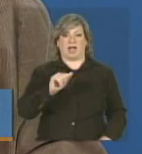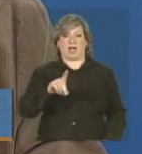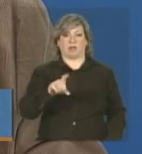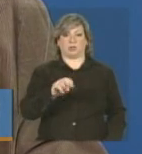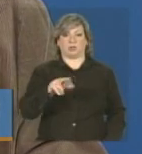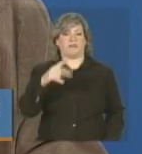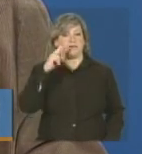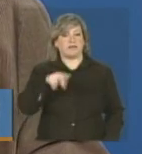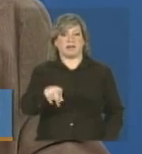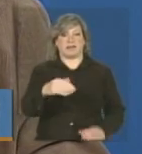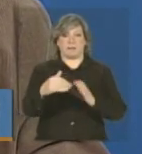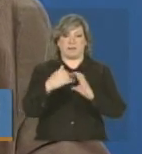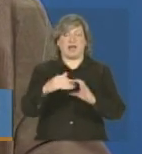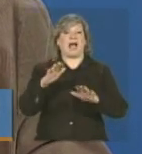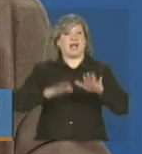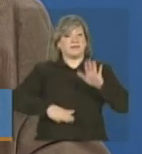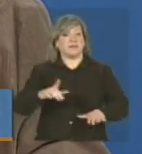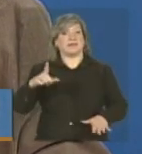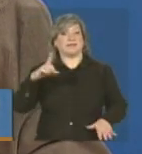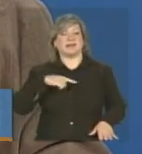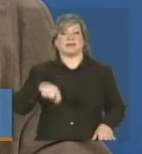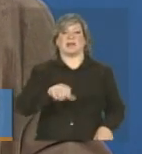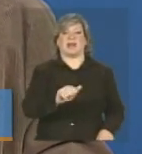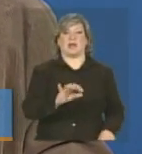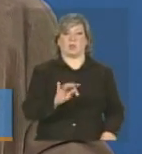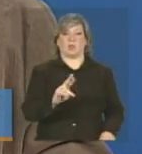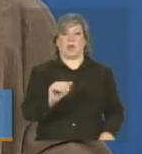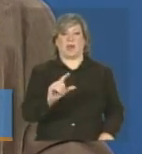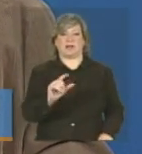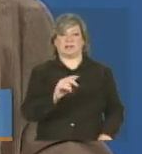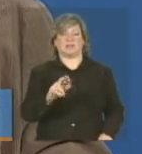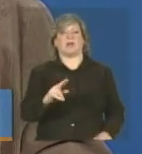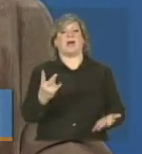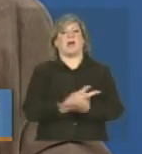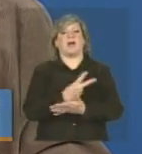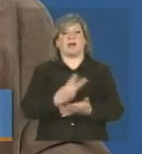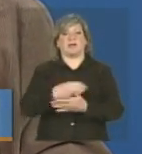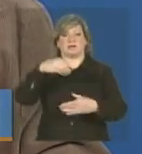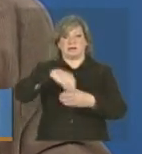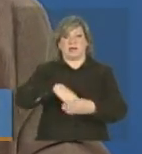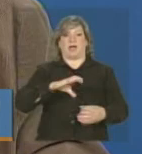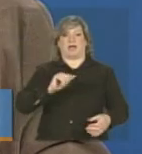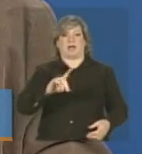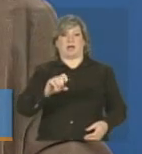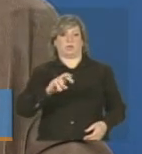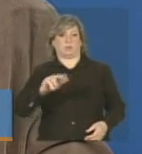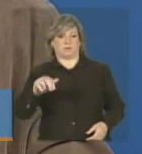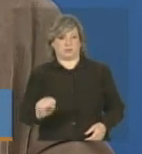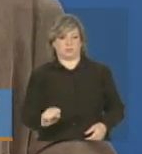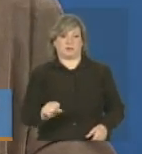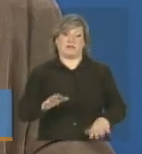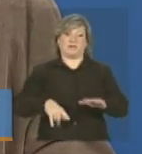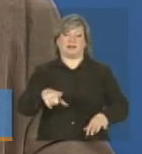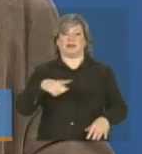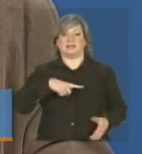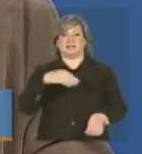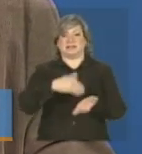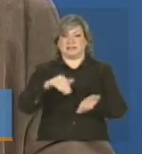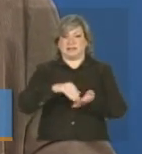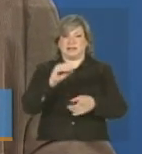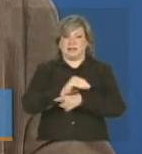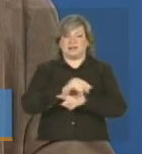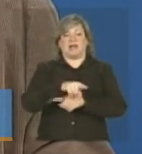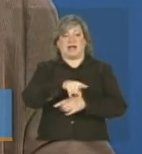acontece de haver uma atualização errada no CAD SUAS. Por exemplo, havia um secretário de assistência. Esse secretário de assistência foi